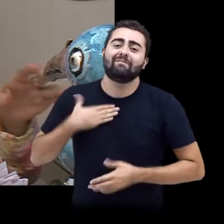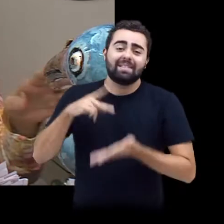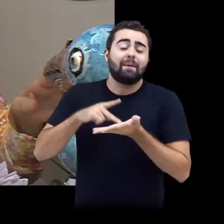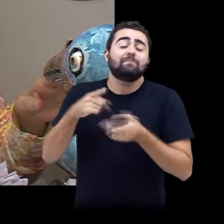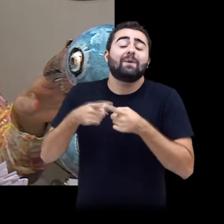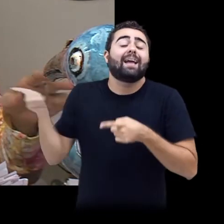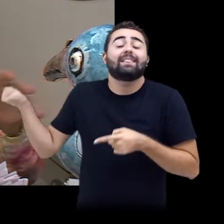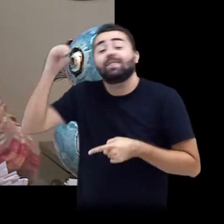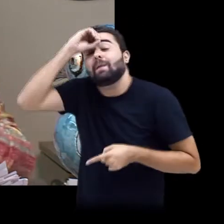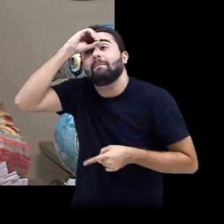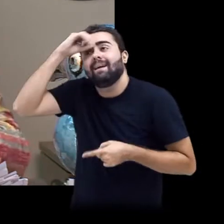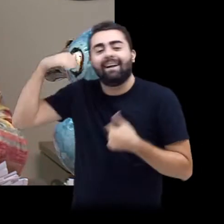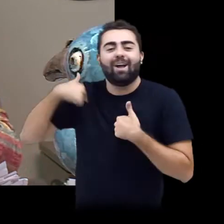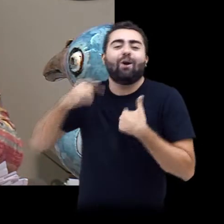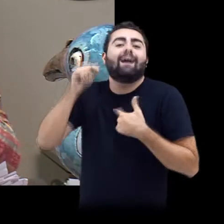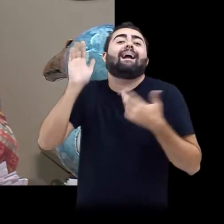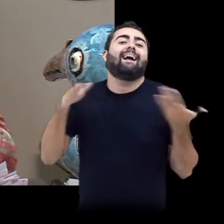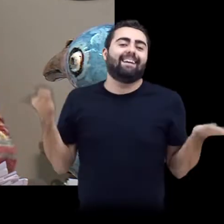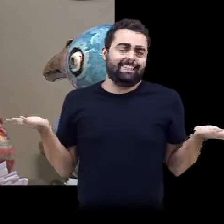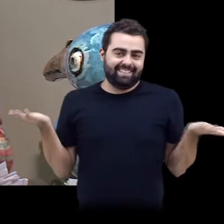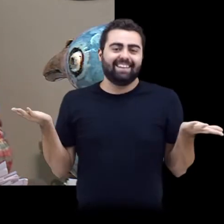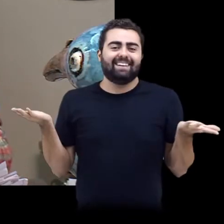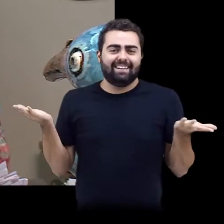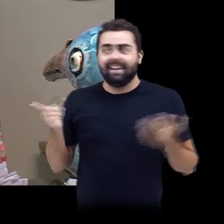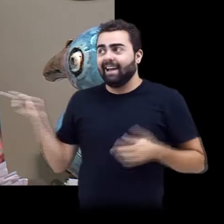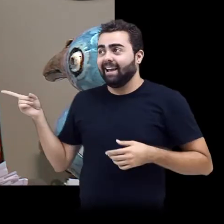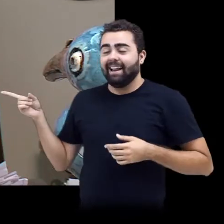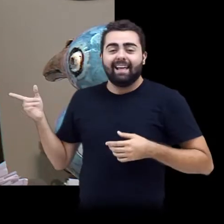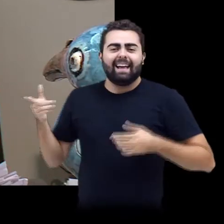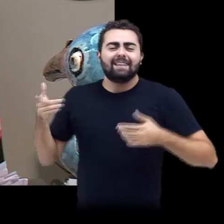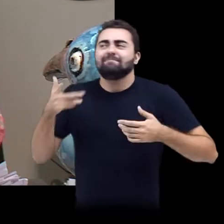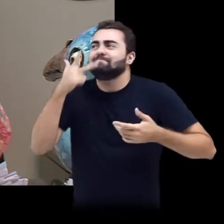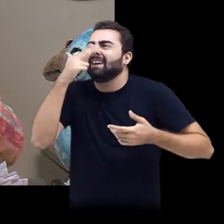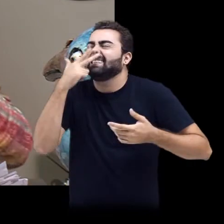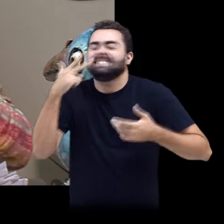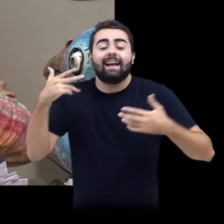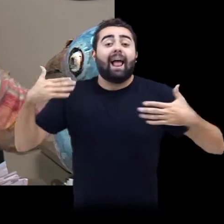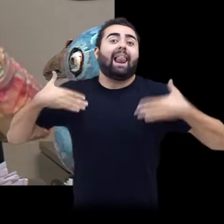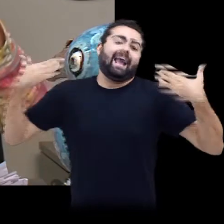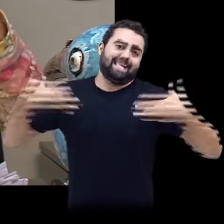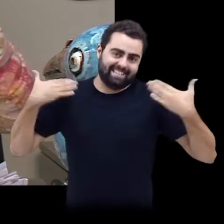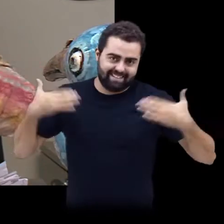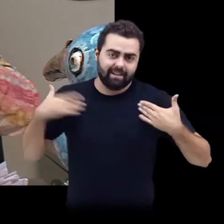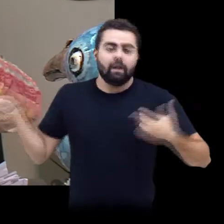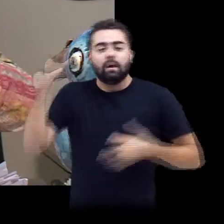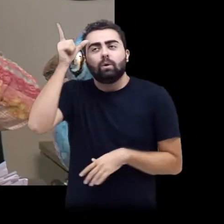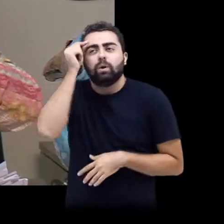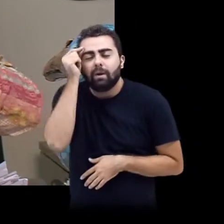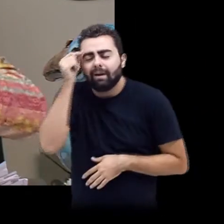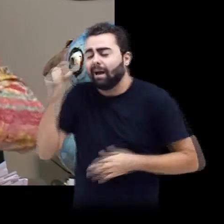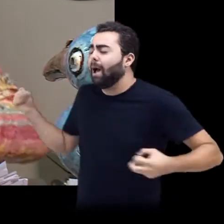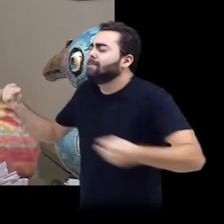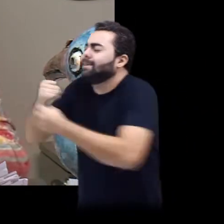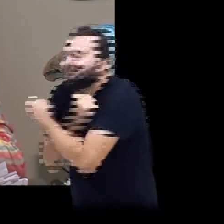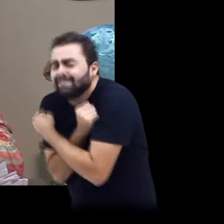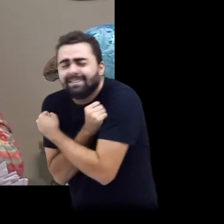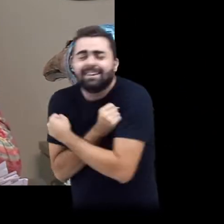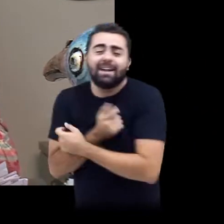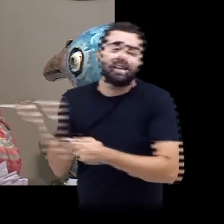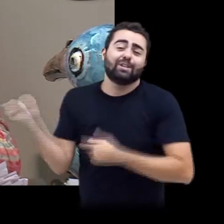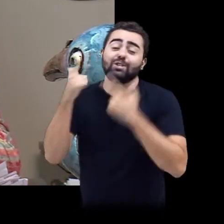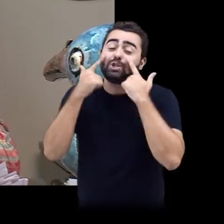quem seria. Uma alegria e respirou, né? Aí abraçou-se comigo e chorou